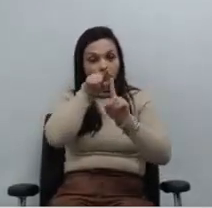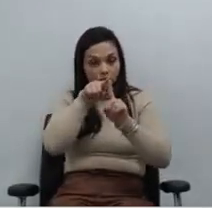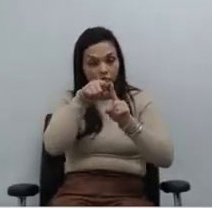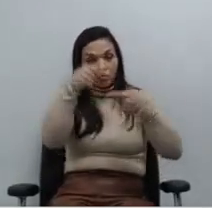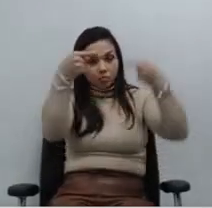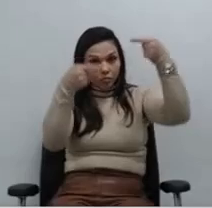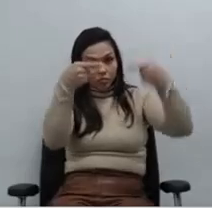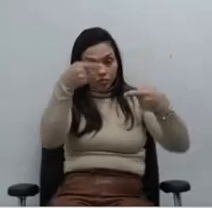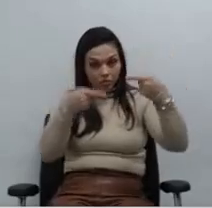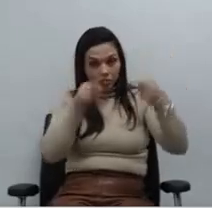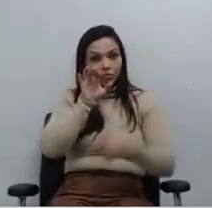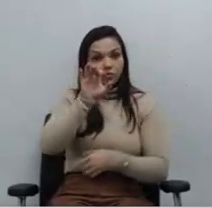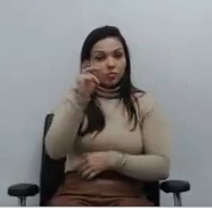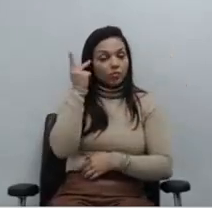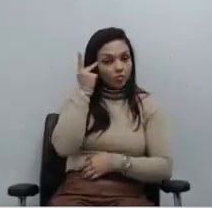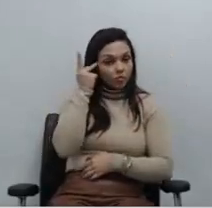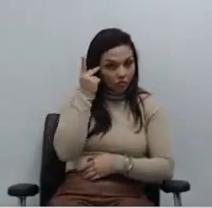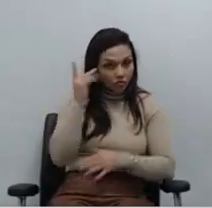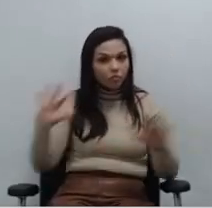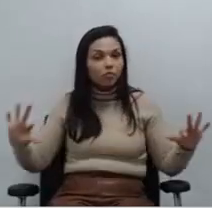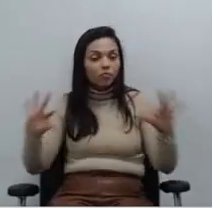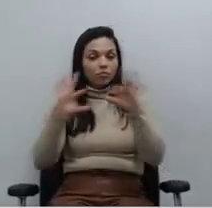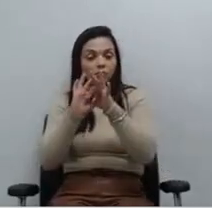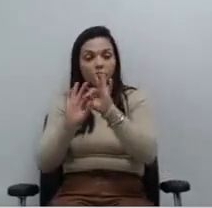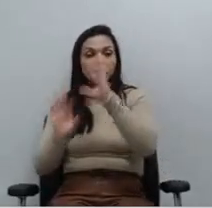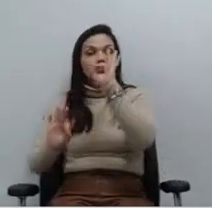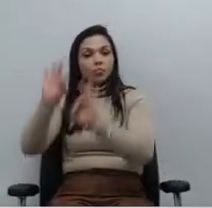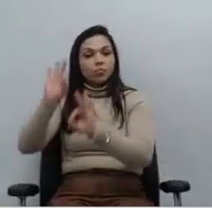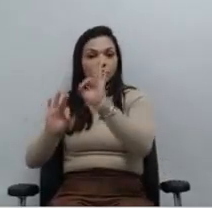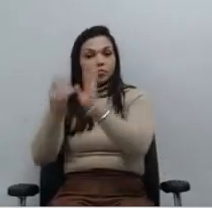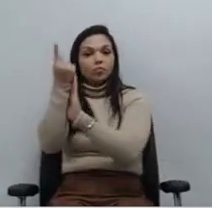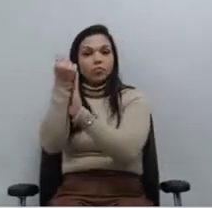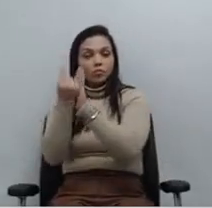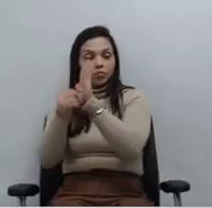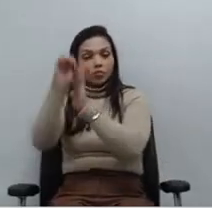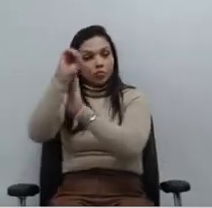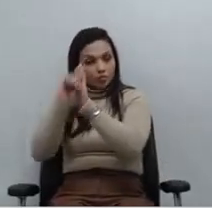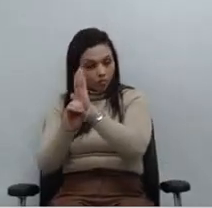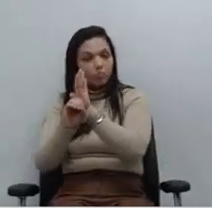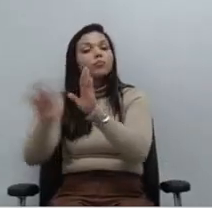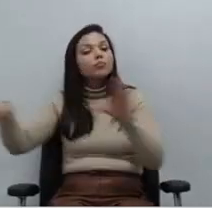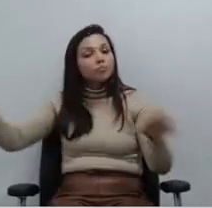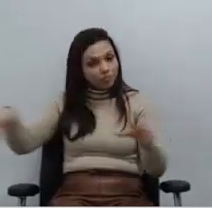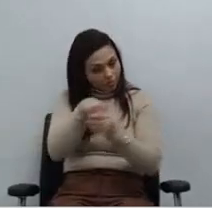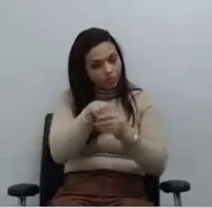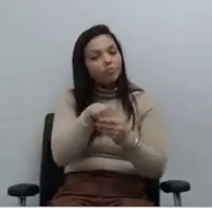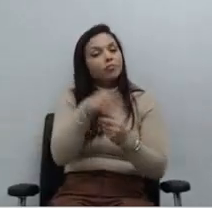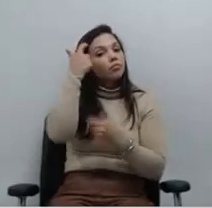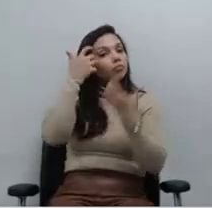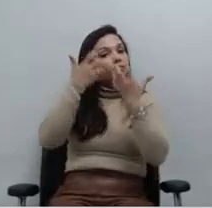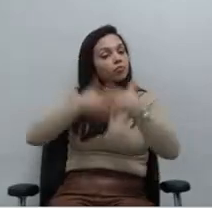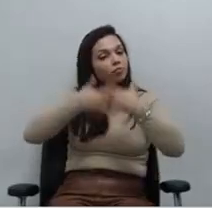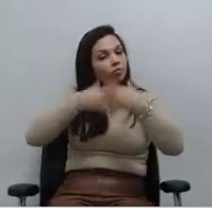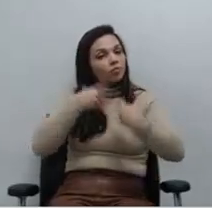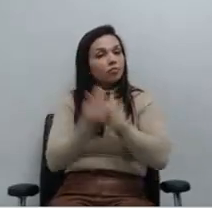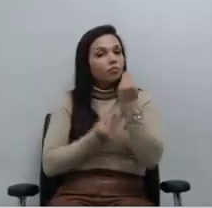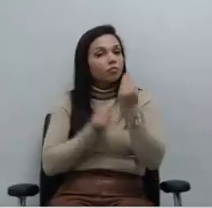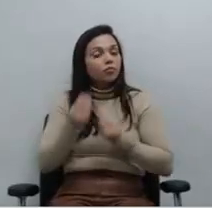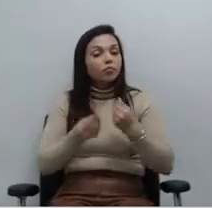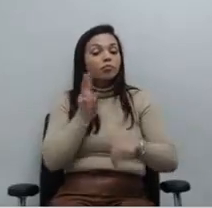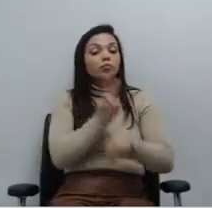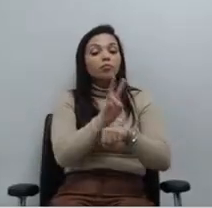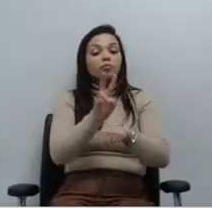Defensoria Pública do Estado de São Paulo e sua relação com o planejamento orçamentário integra uma certa forma de repensar a governança nos espaços